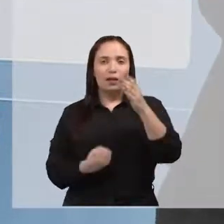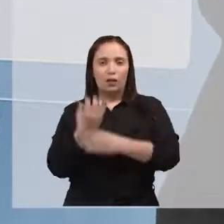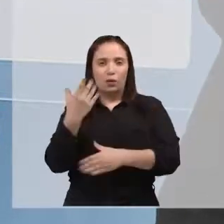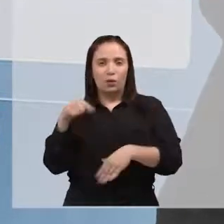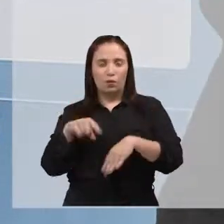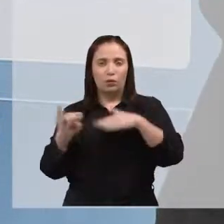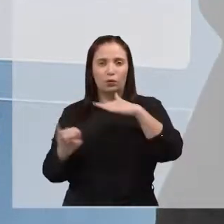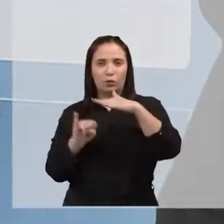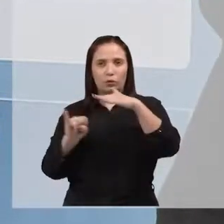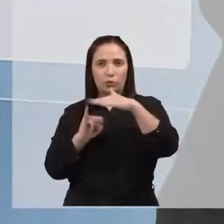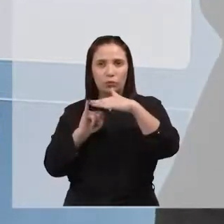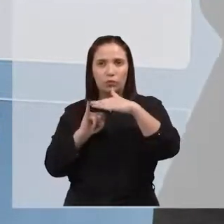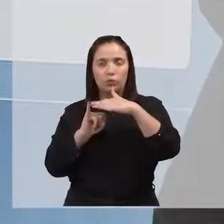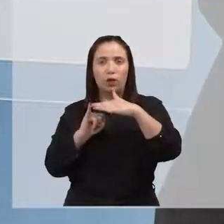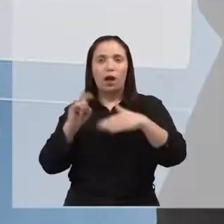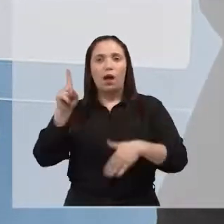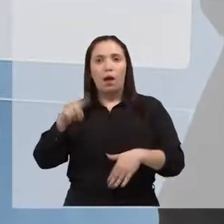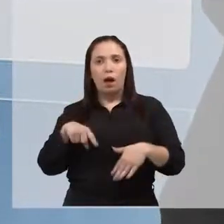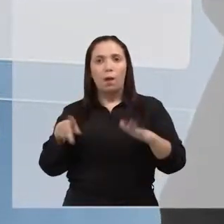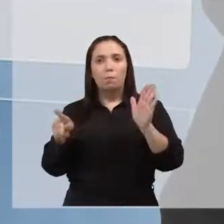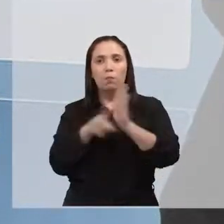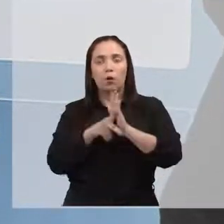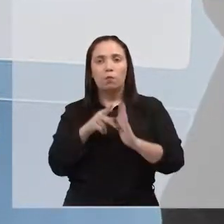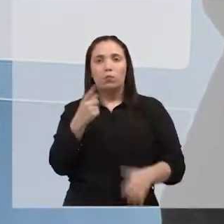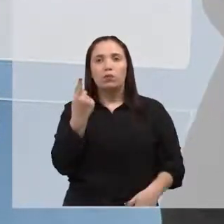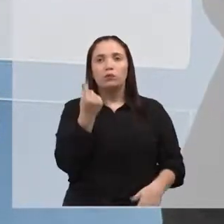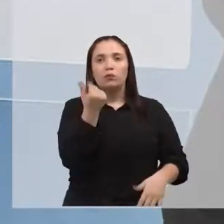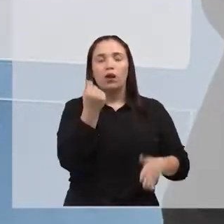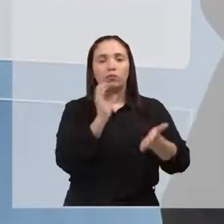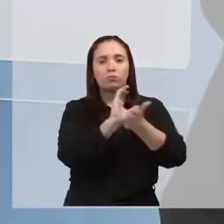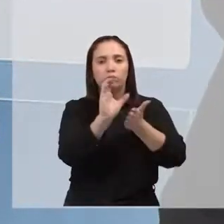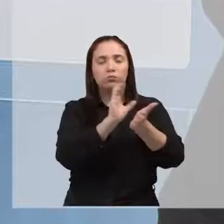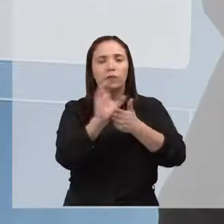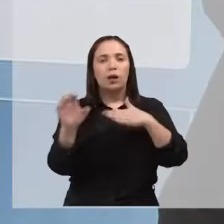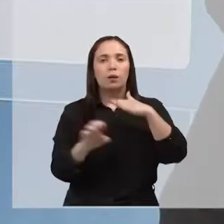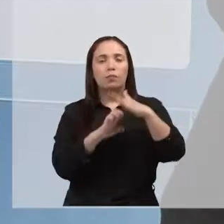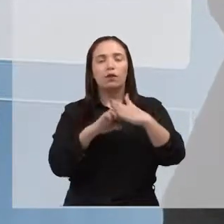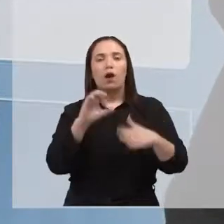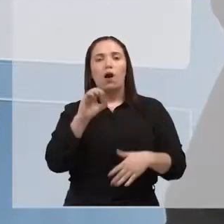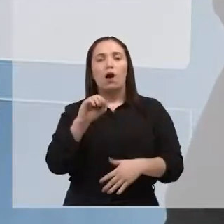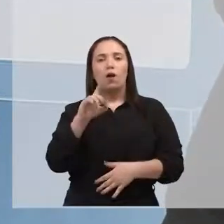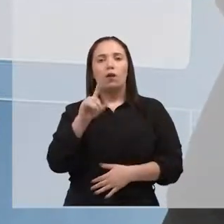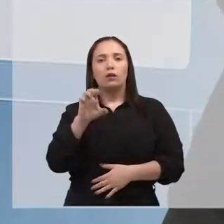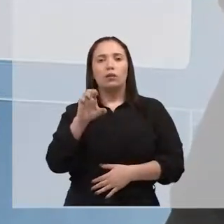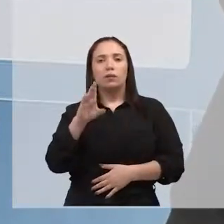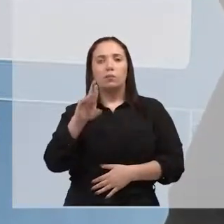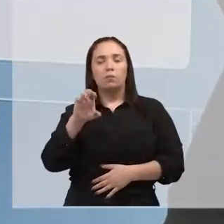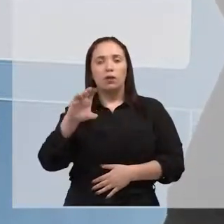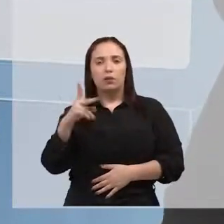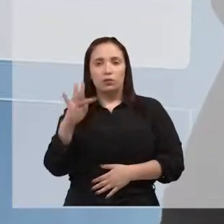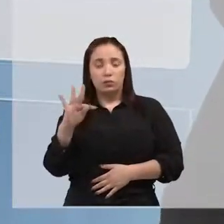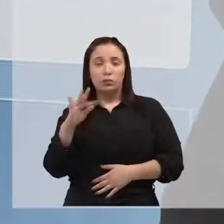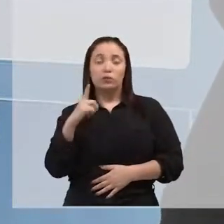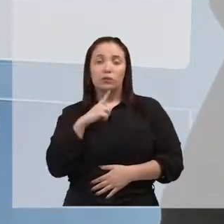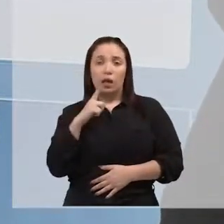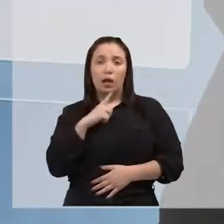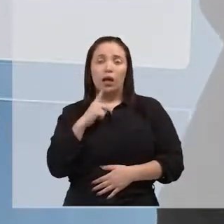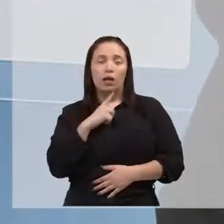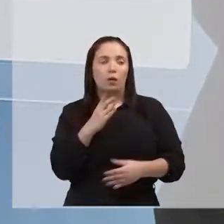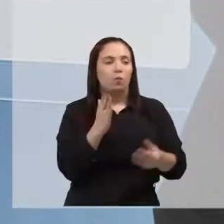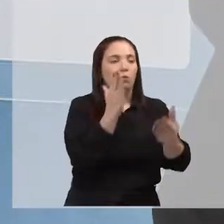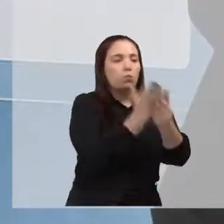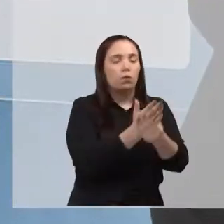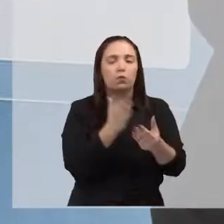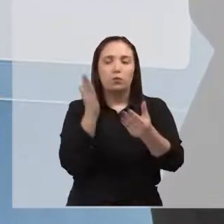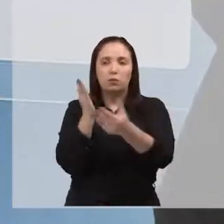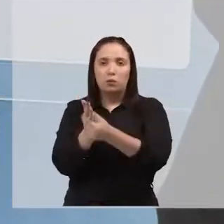Lula, foi via propina da Odebrecht. Tráfico de influência. Da Odebrecht. Então, os dois processos estavam adiantados. Pelo que o